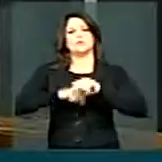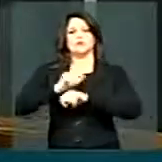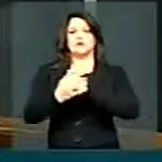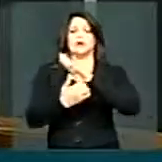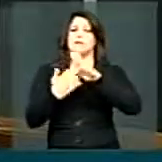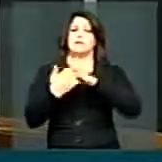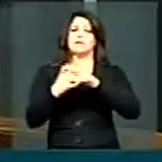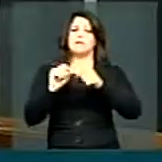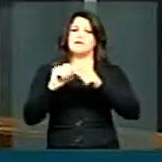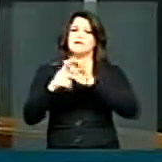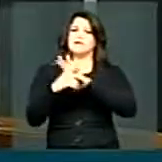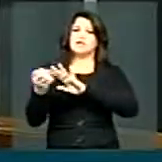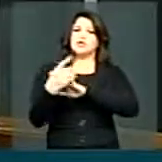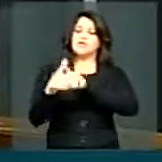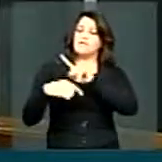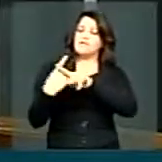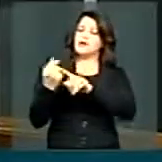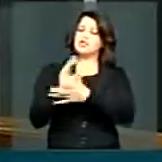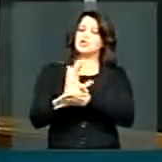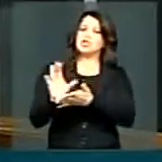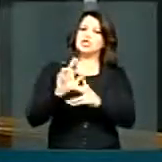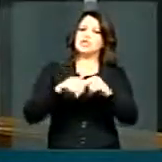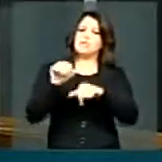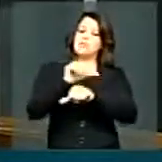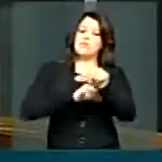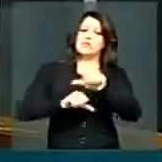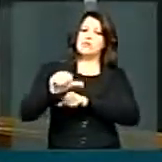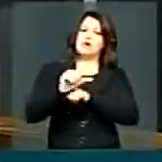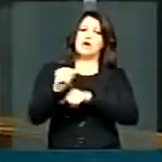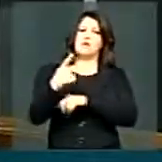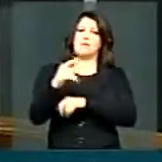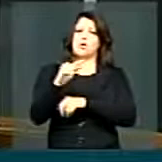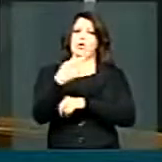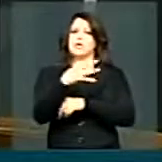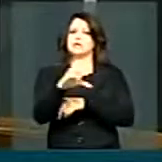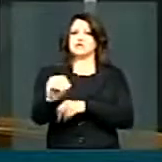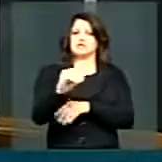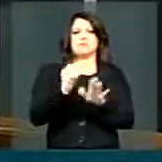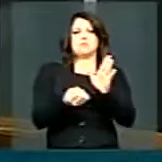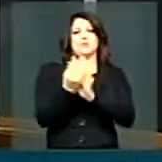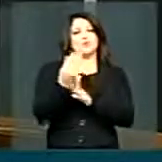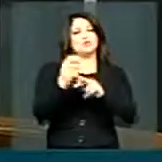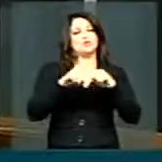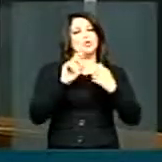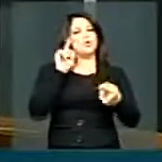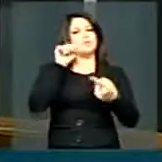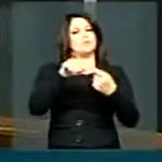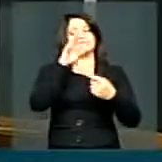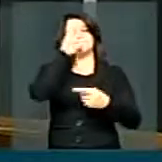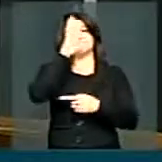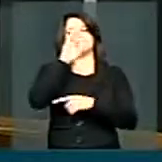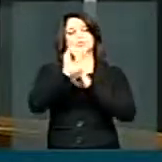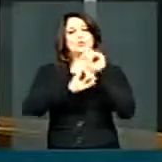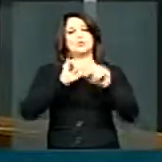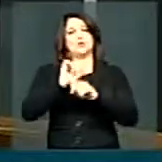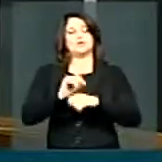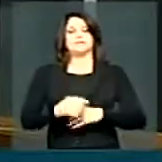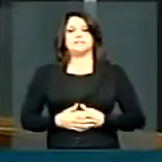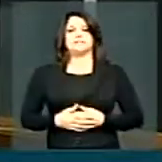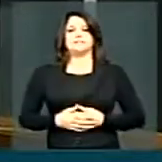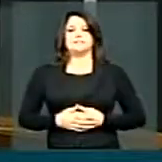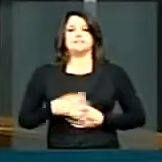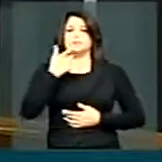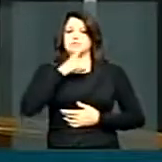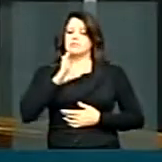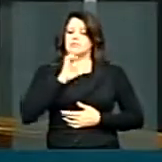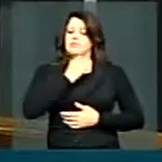empresa tem de fazer novos investimentos para mudar esse processo produtivo. Então, nosso objetivo principal é